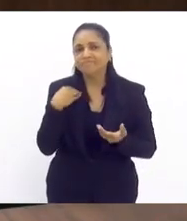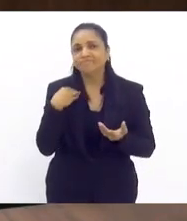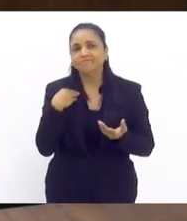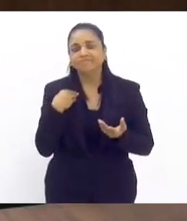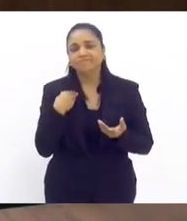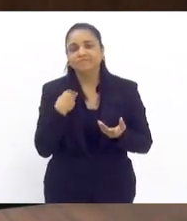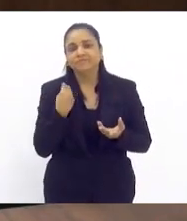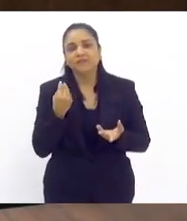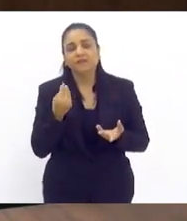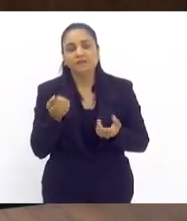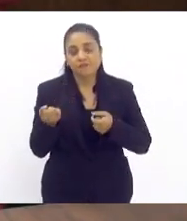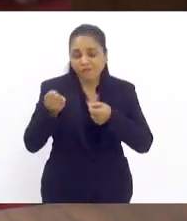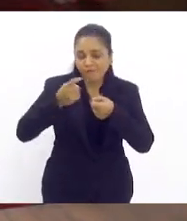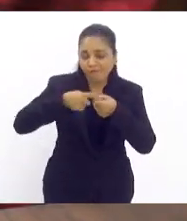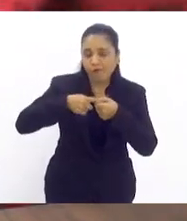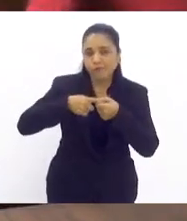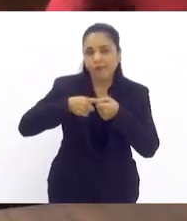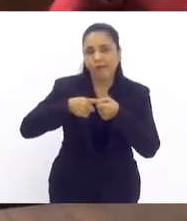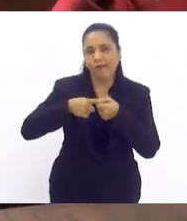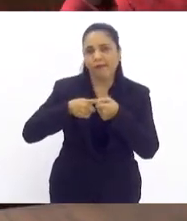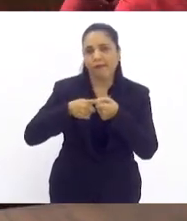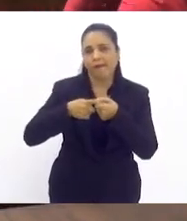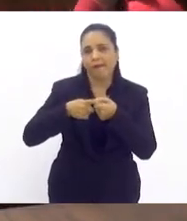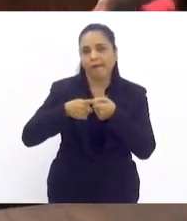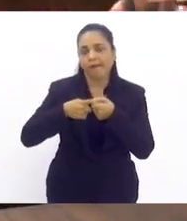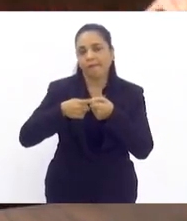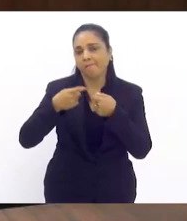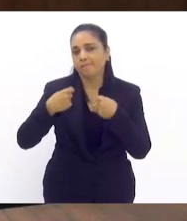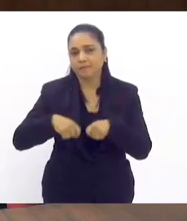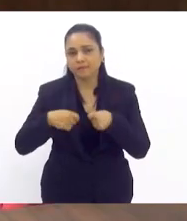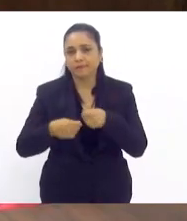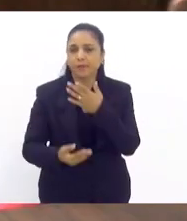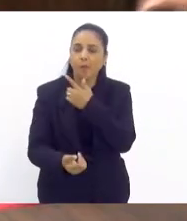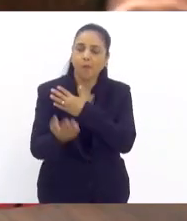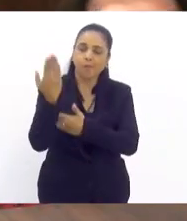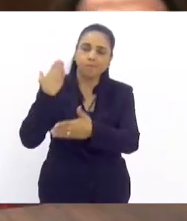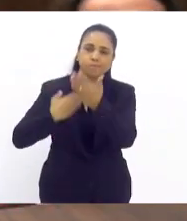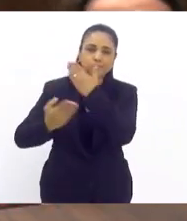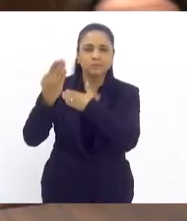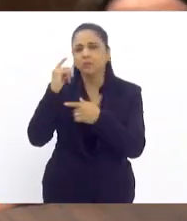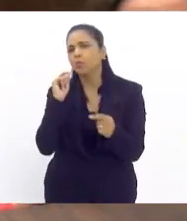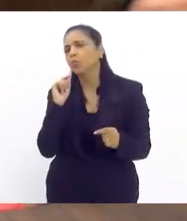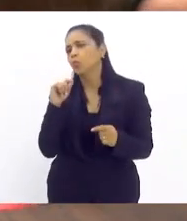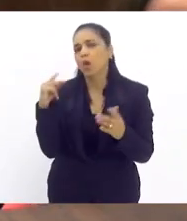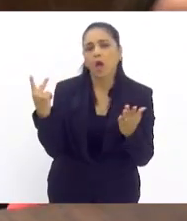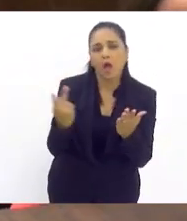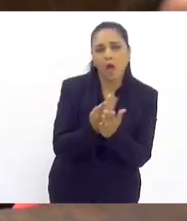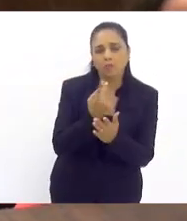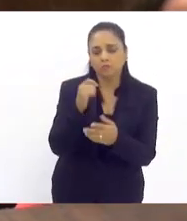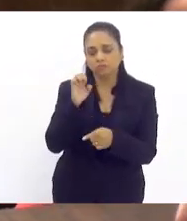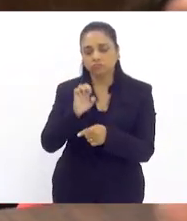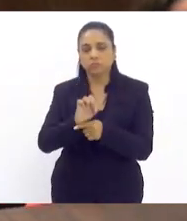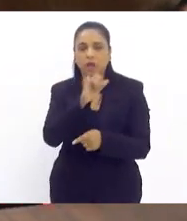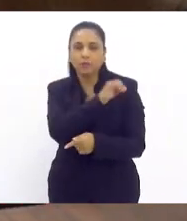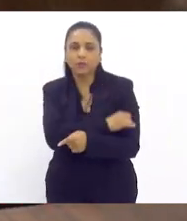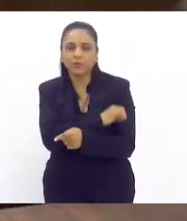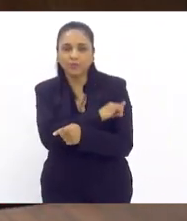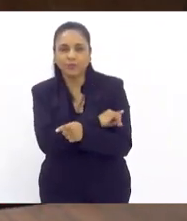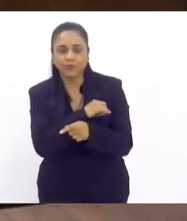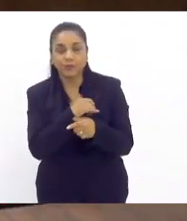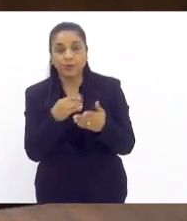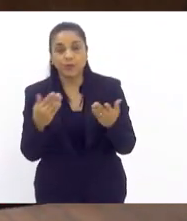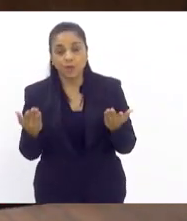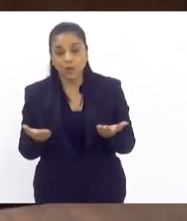não retornar ao passado para falar o que aconteceu no Rio de Janeiro para fazer com que